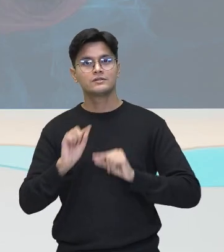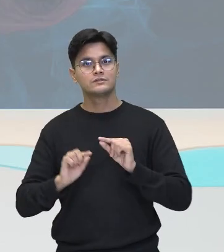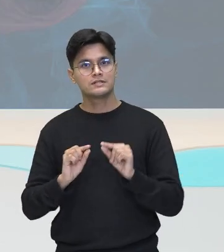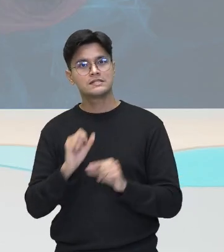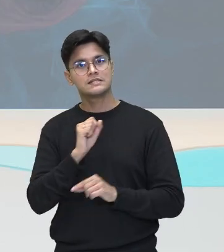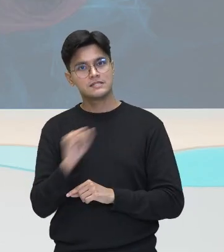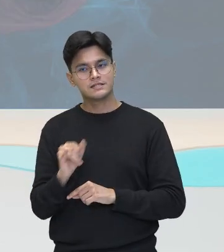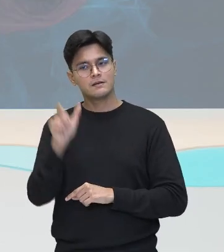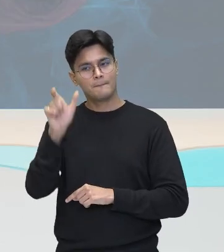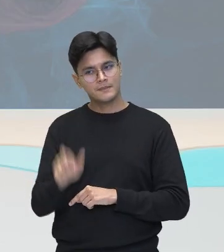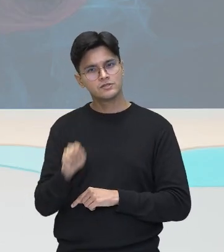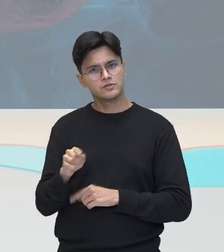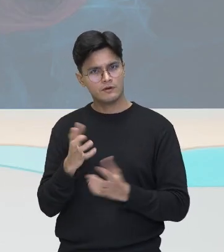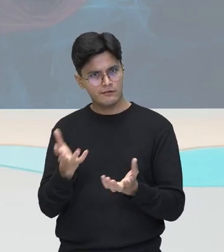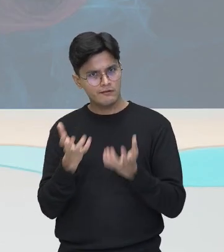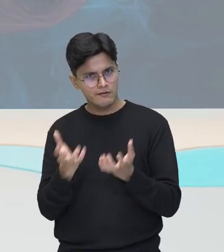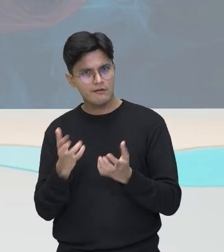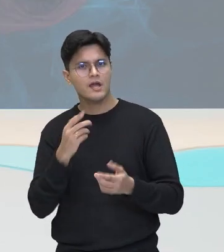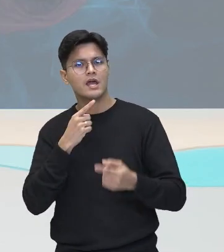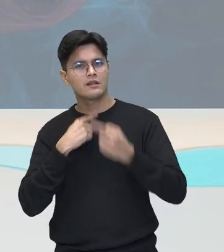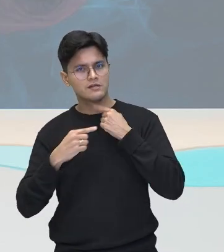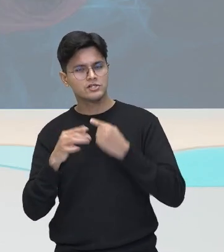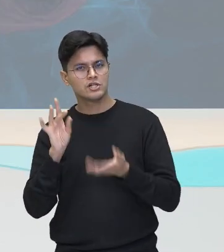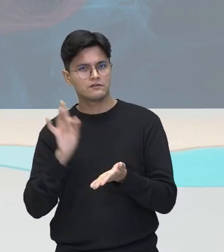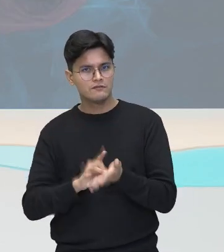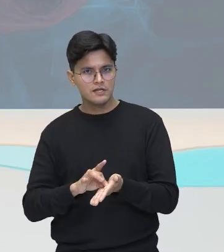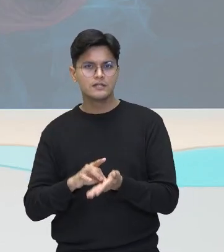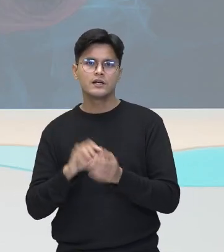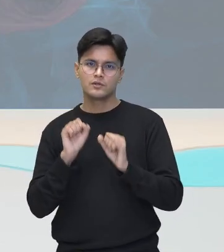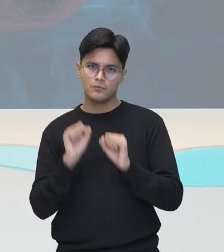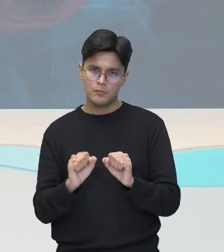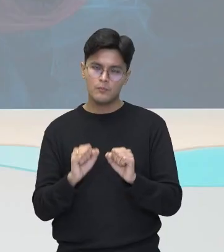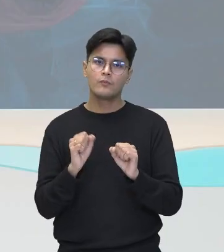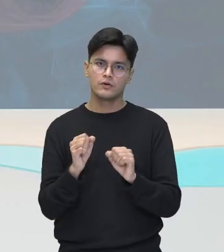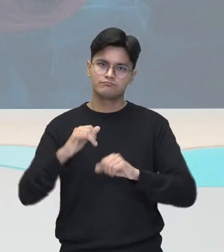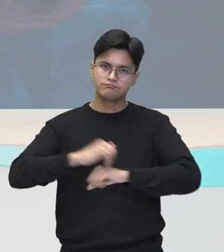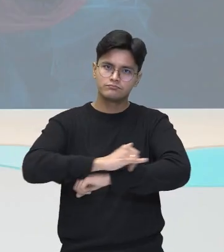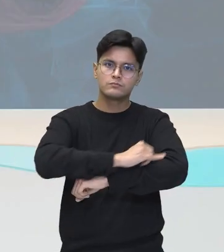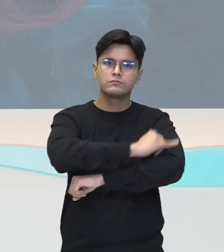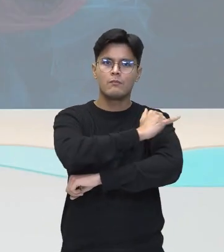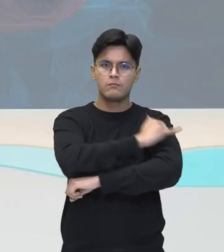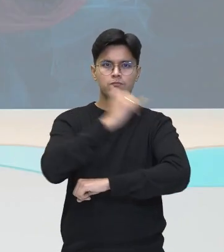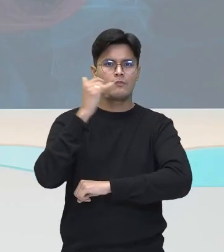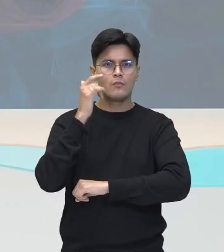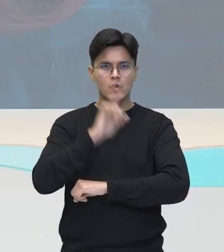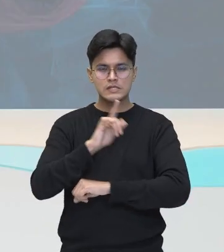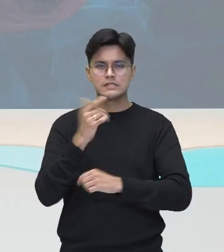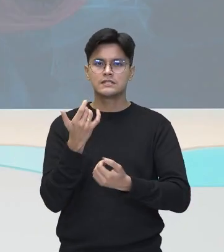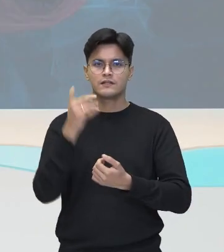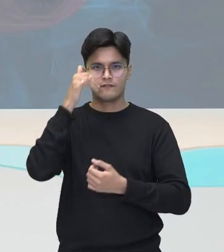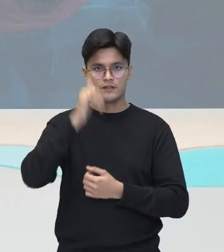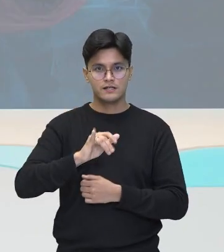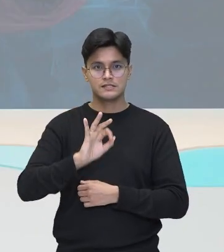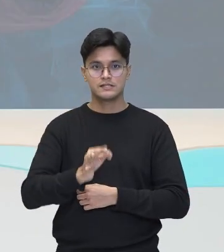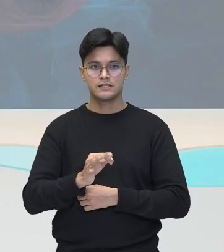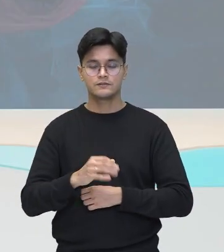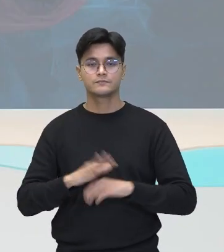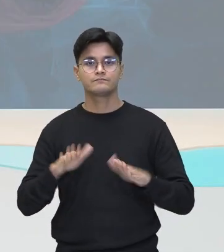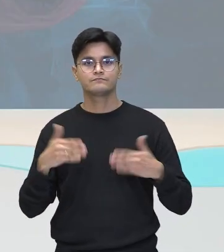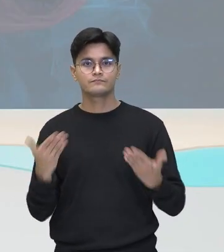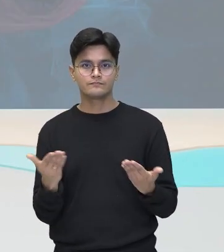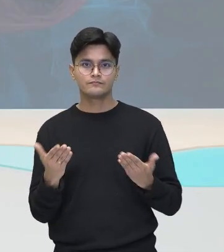tiver vontade, ela não consiga reverter, ok? Quais são os riscos da obesidade, professor? Está aí, ó, né? A obesidade é um fator de risco para